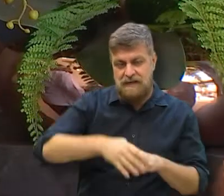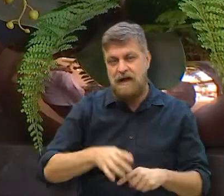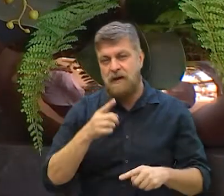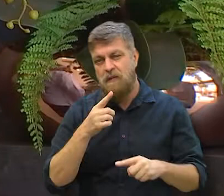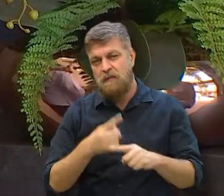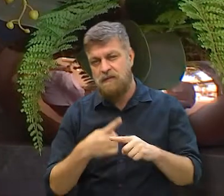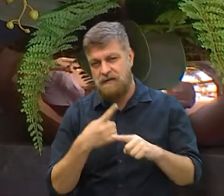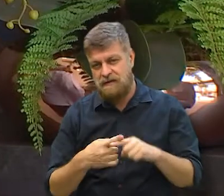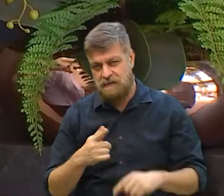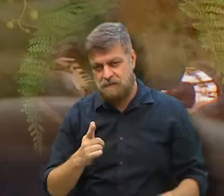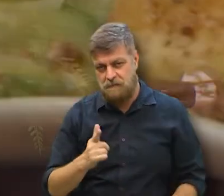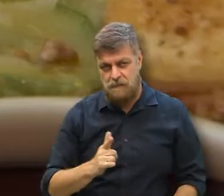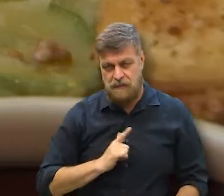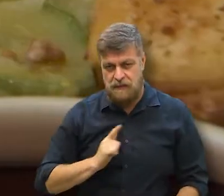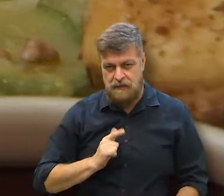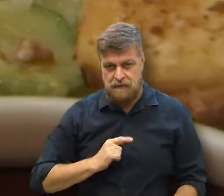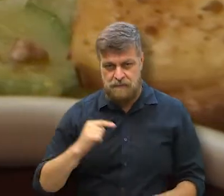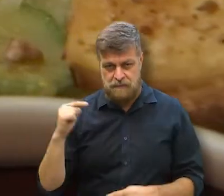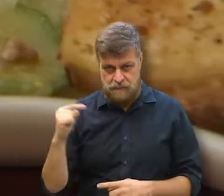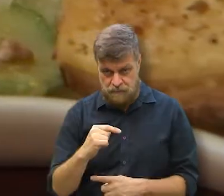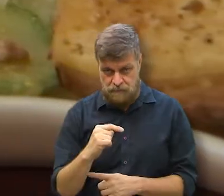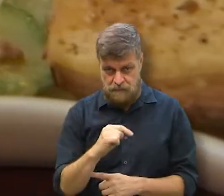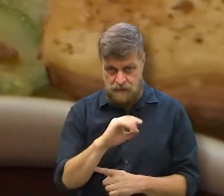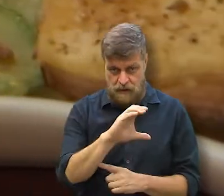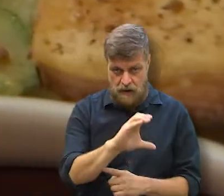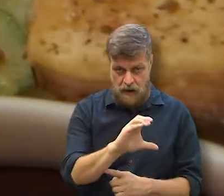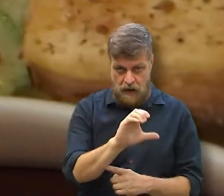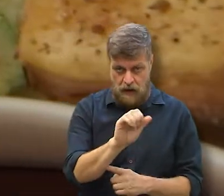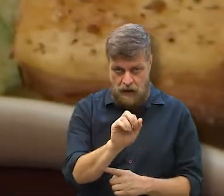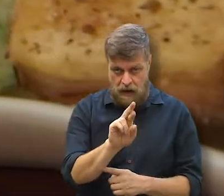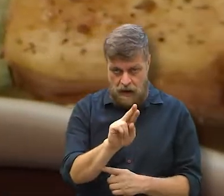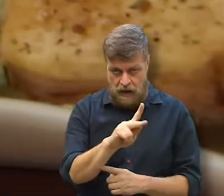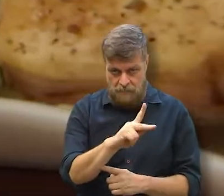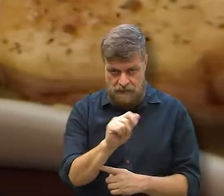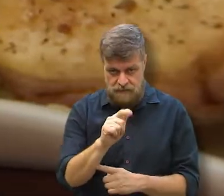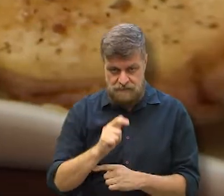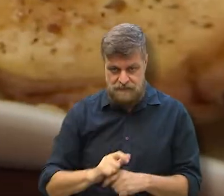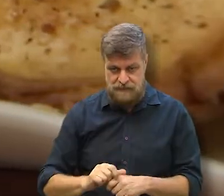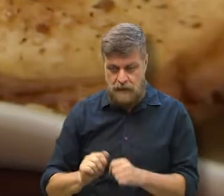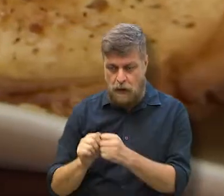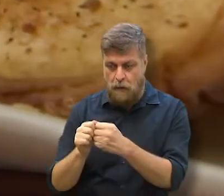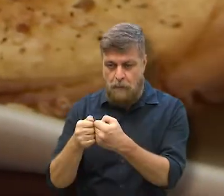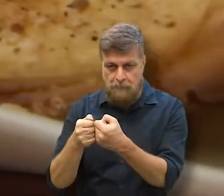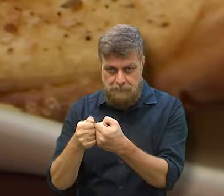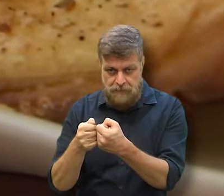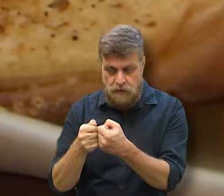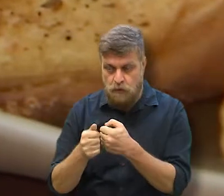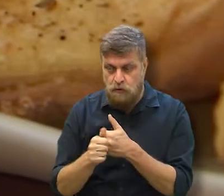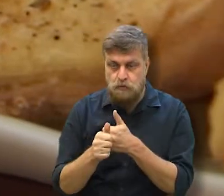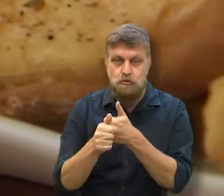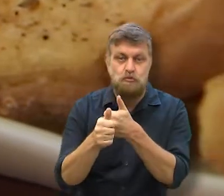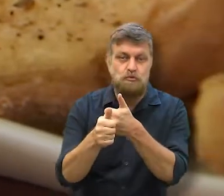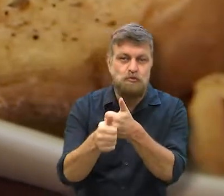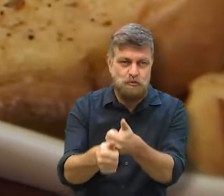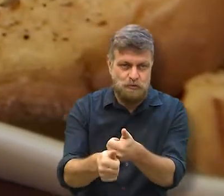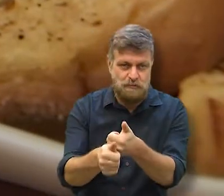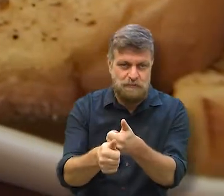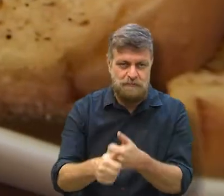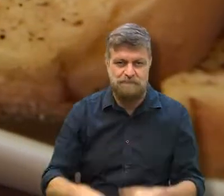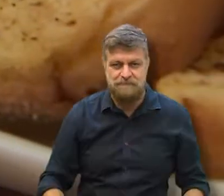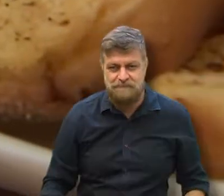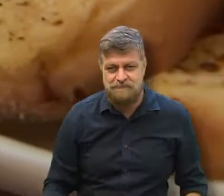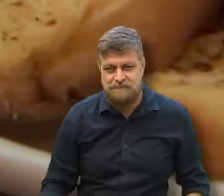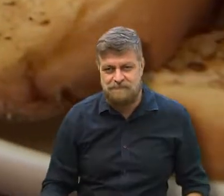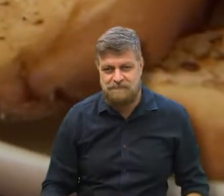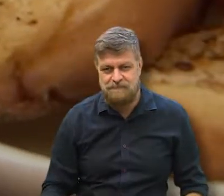né? Porque além disso, do carpaccio, vocês estão vendo aqui que tem umas torradinhas, sim, né? Que é para acompanhar. Para